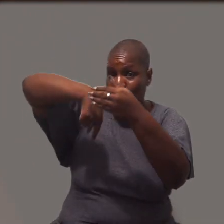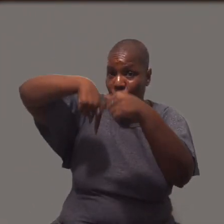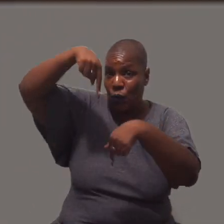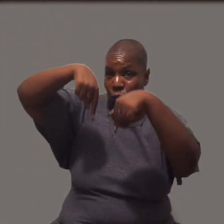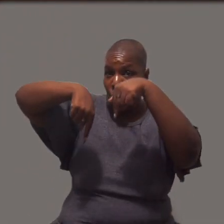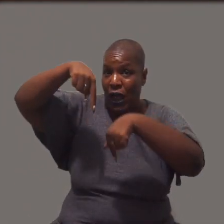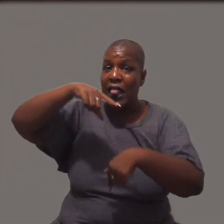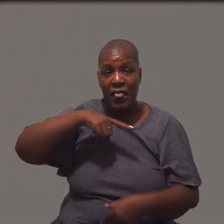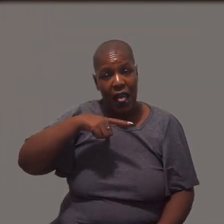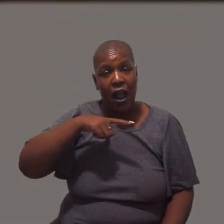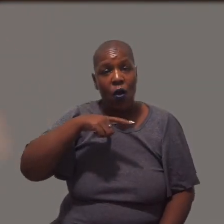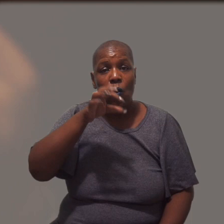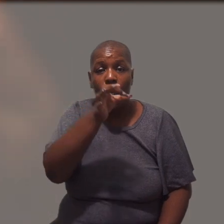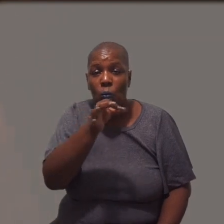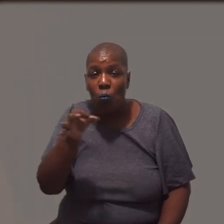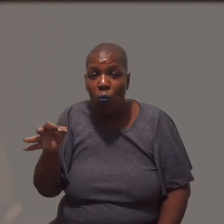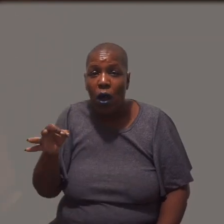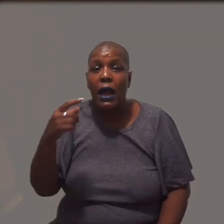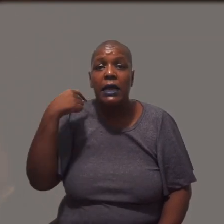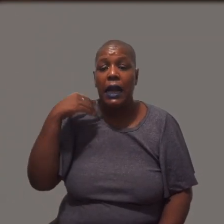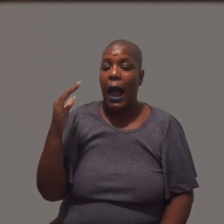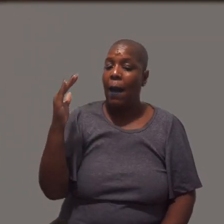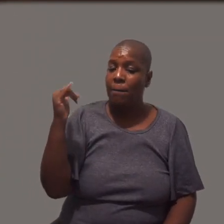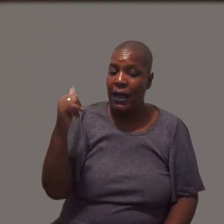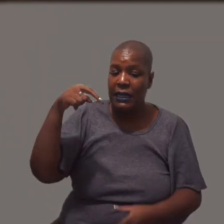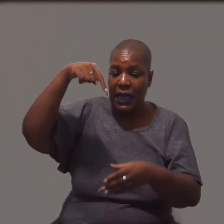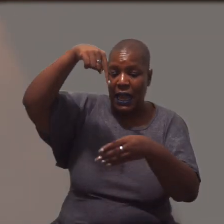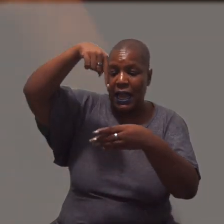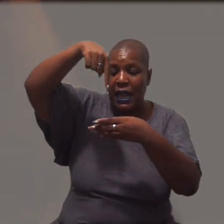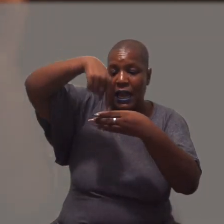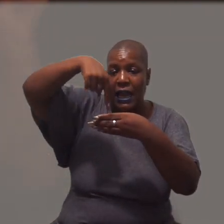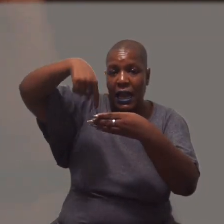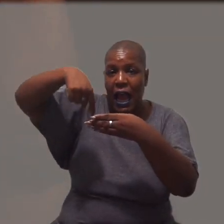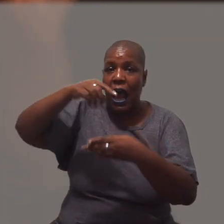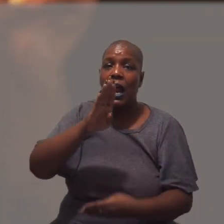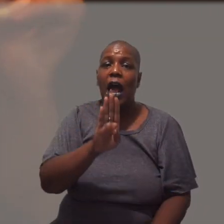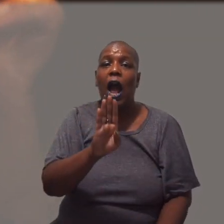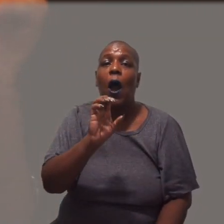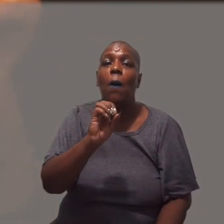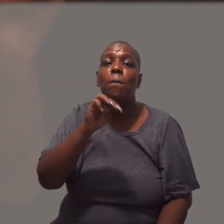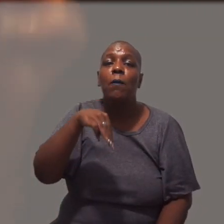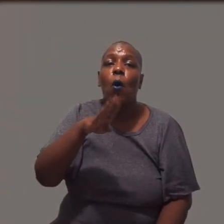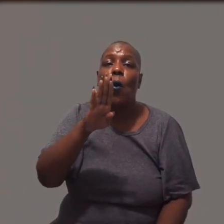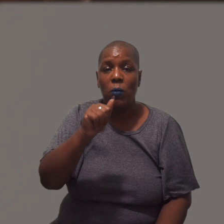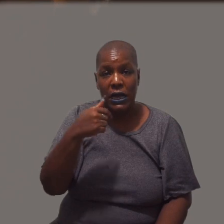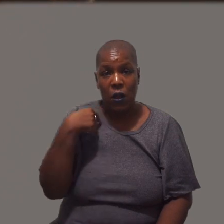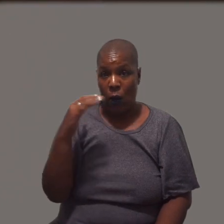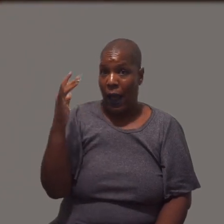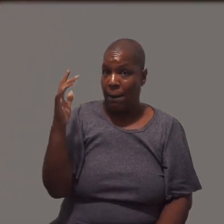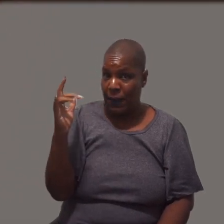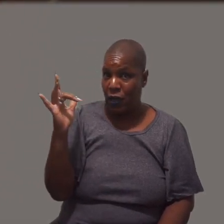tem alguns orifícios onde, quando aperta, ele encaixa na bomba. Então, se eu